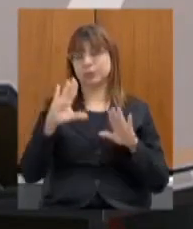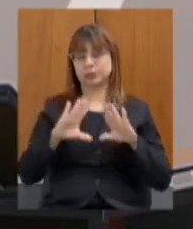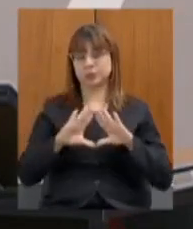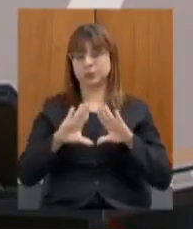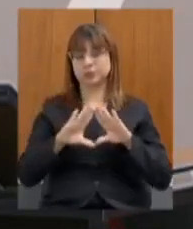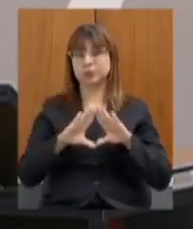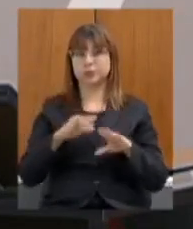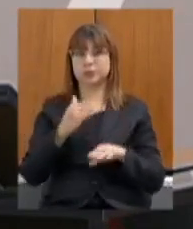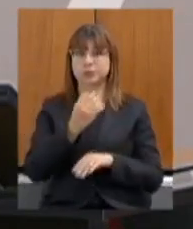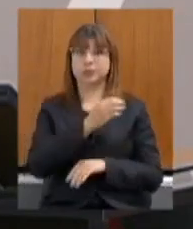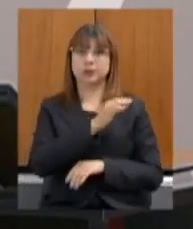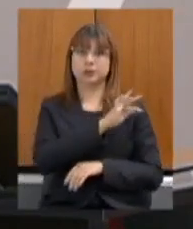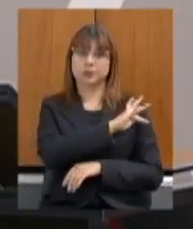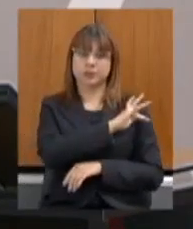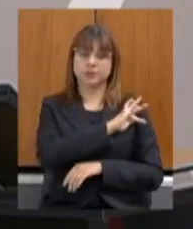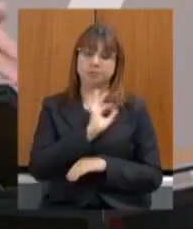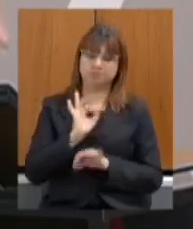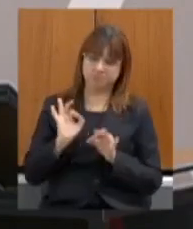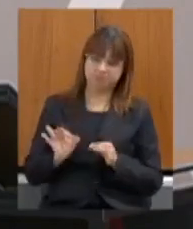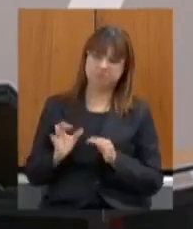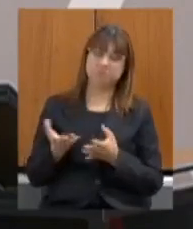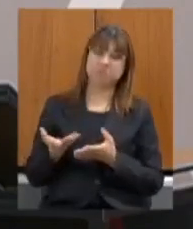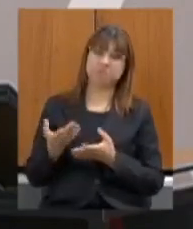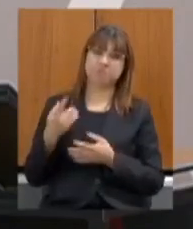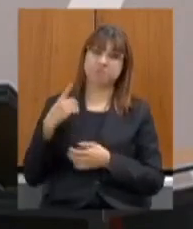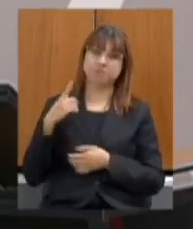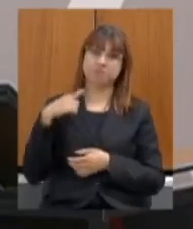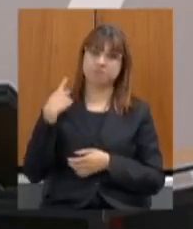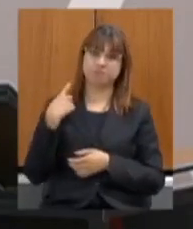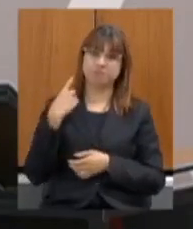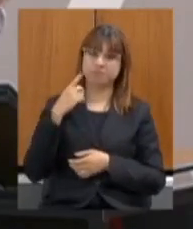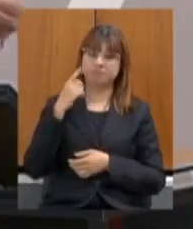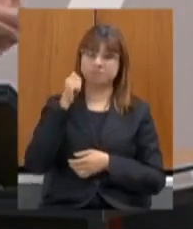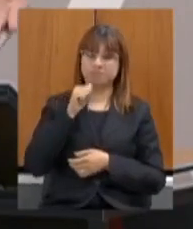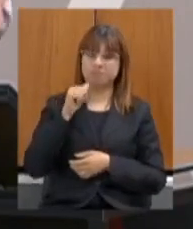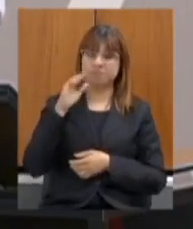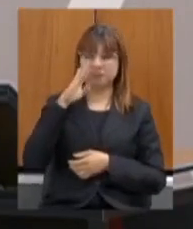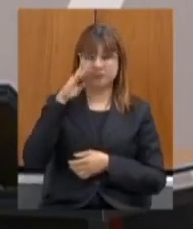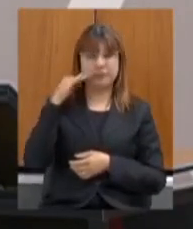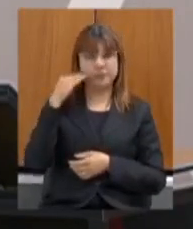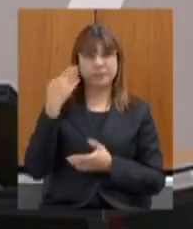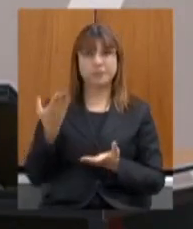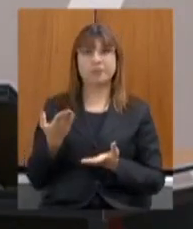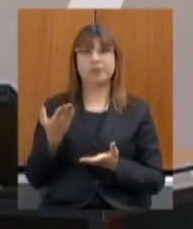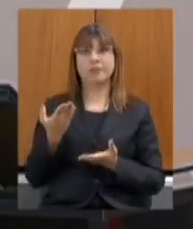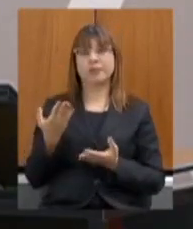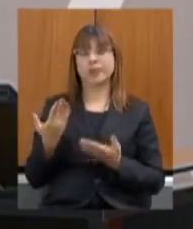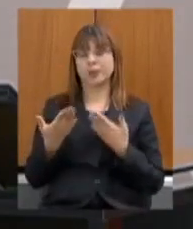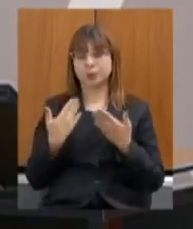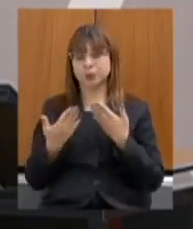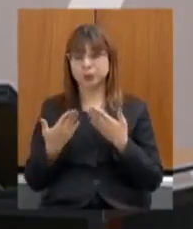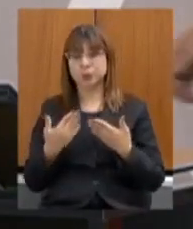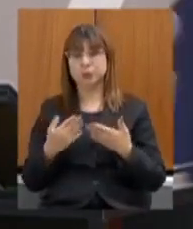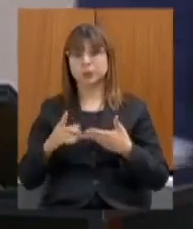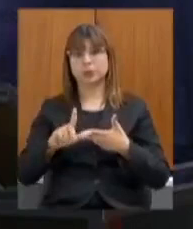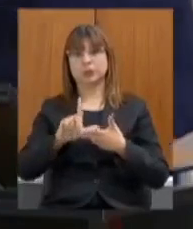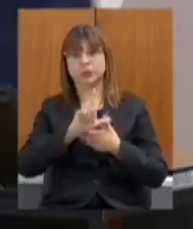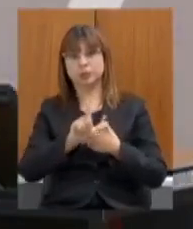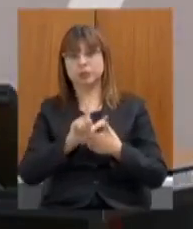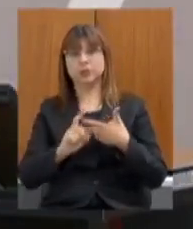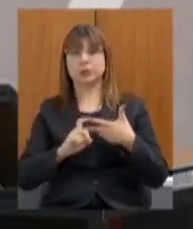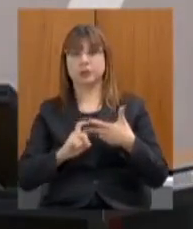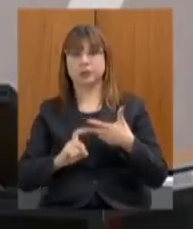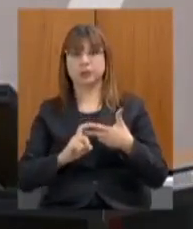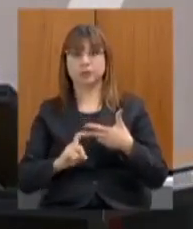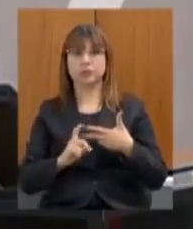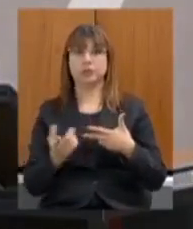Fiscaliza, deputada Beatriz, a importância que tem no diálogo entre o Legislativo e o Executivo, a diferença com que as